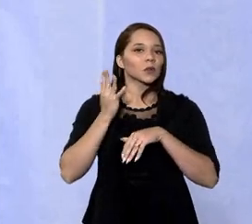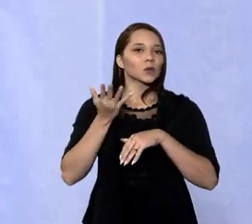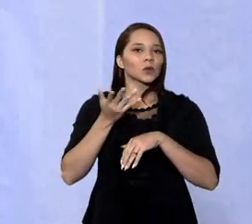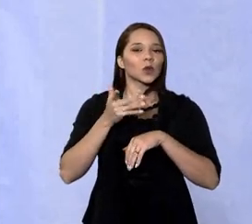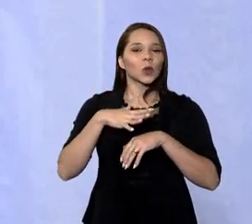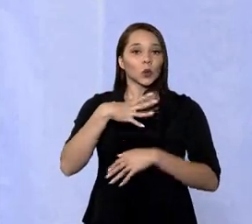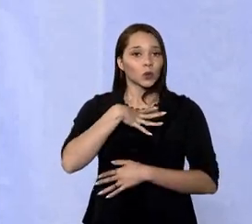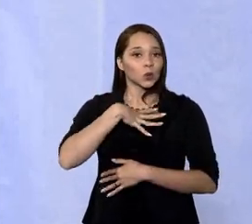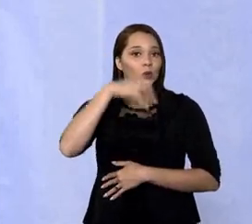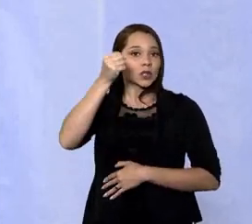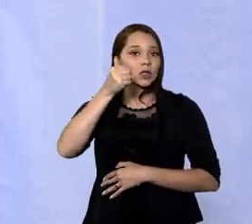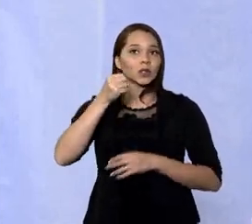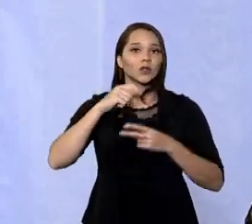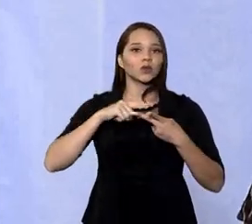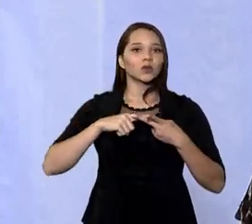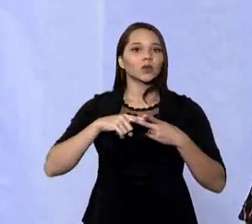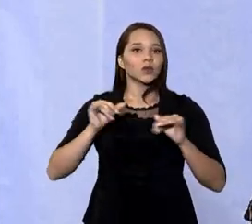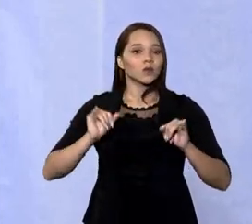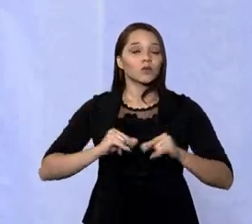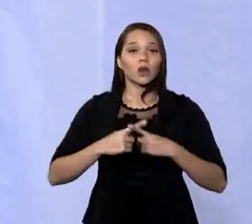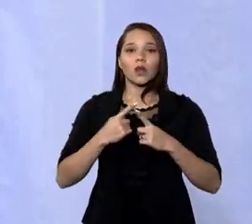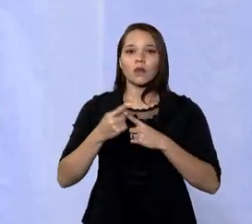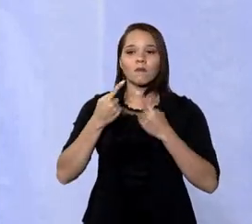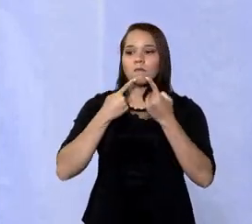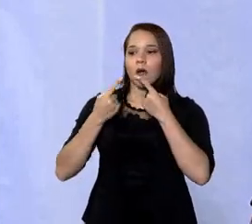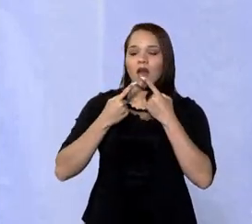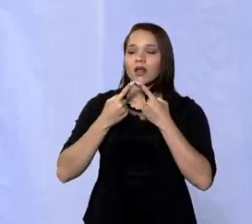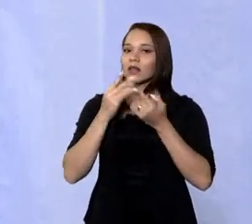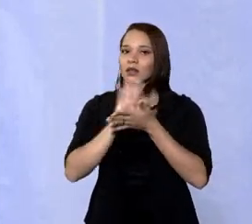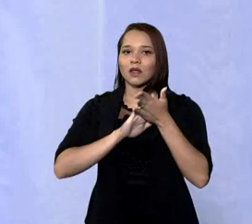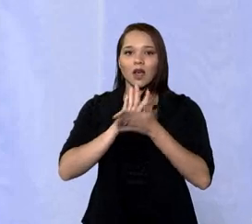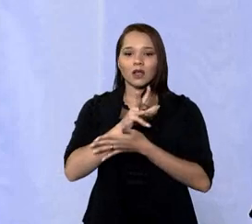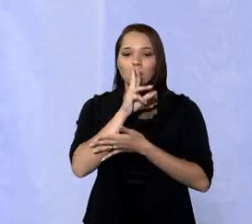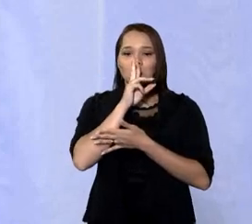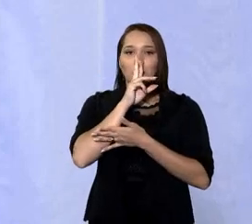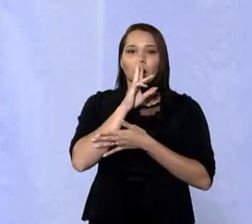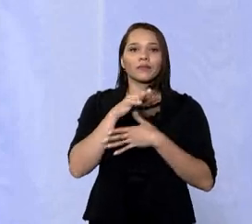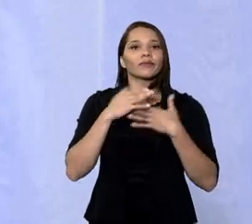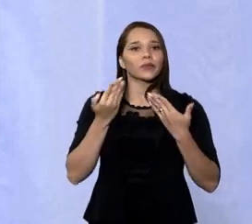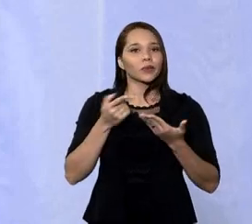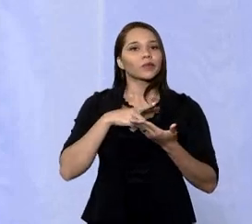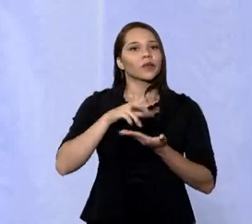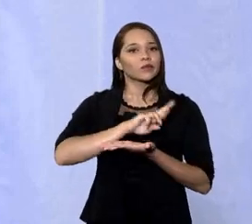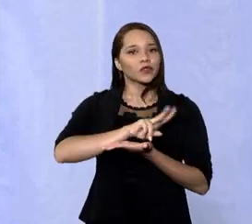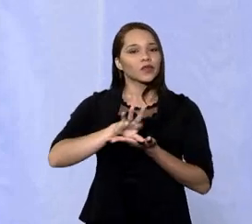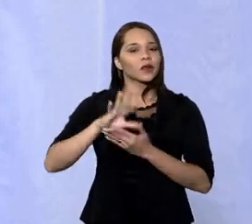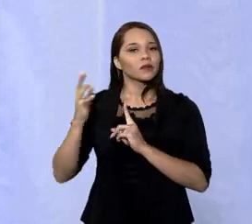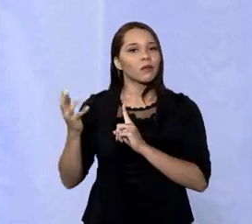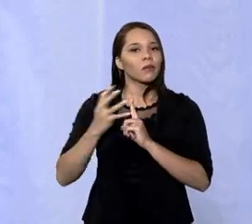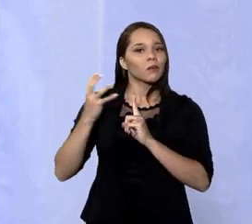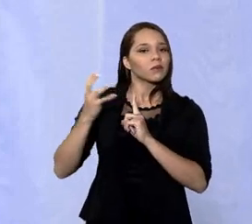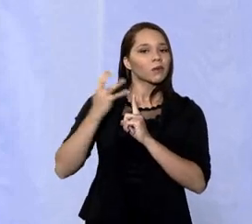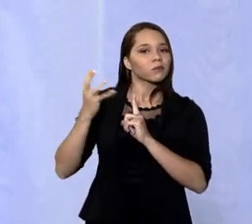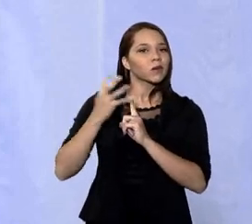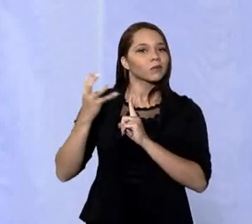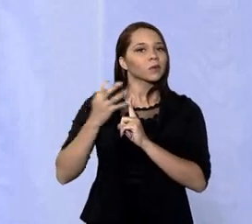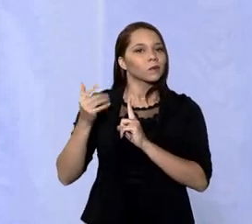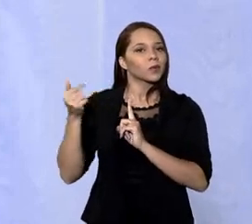a é preciso é porque não falam sobre suas questões não tem uma série de impactos